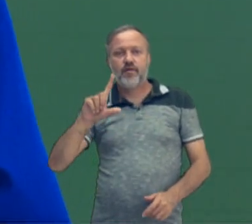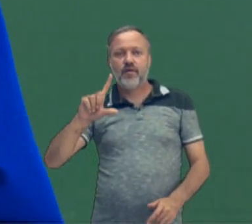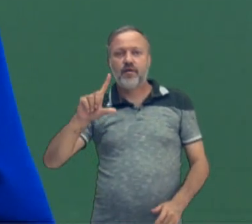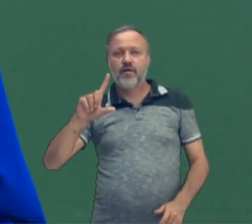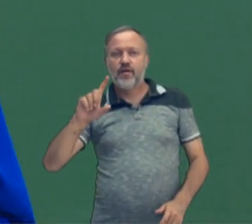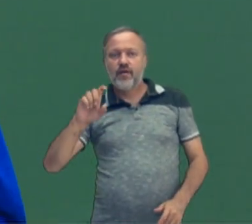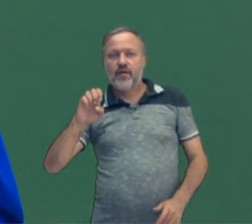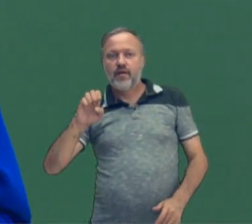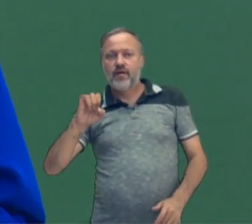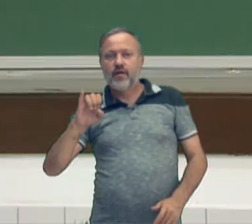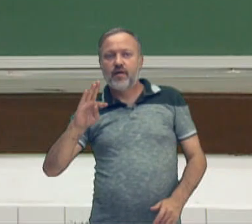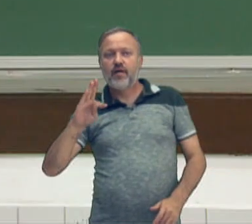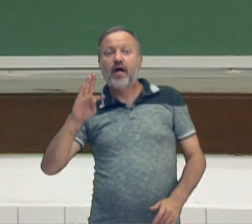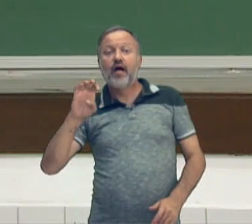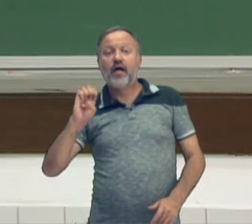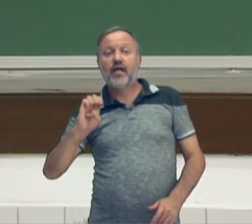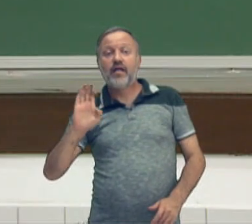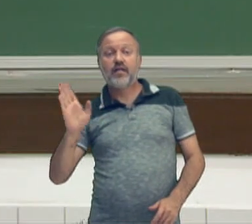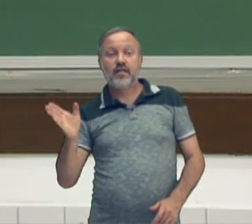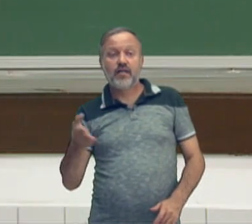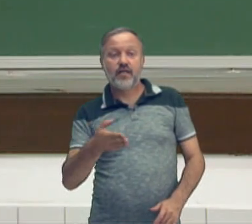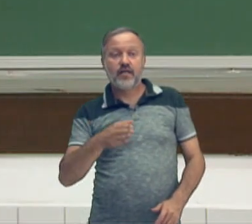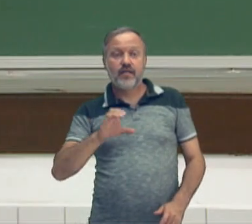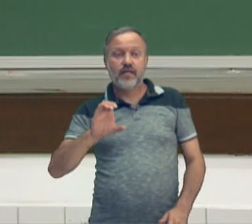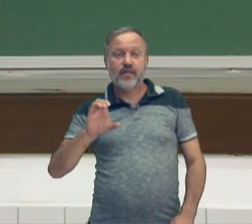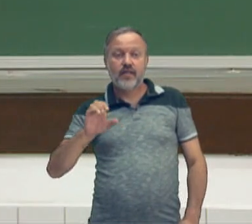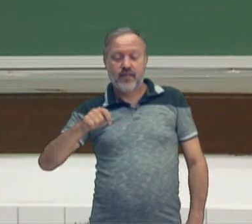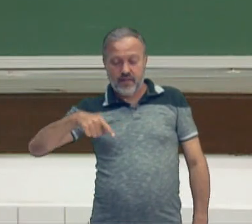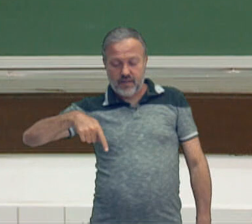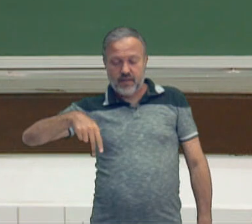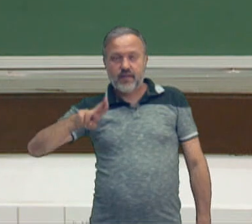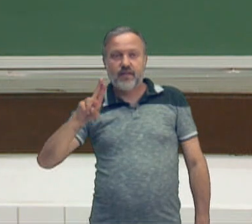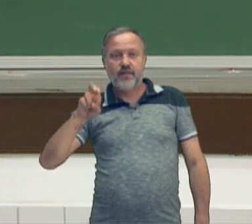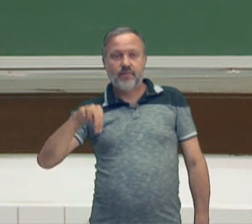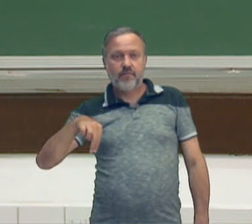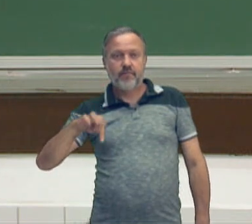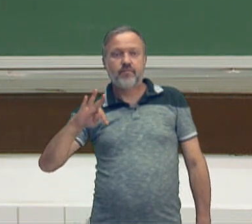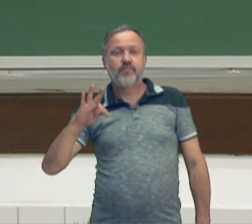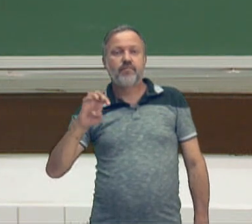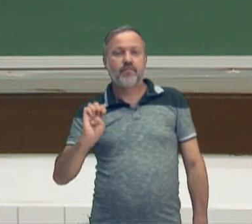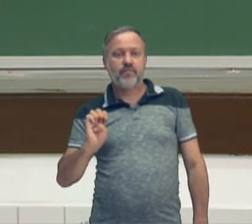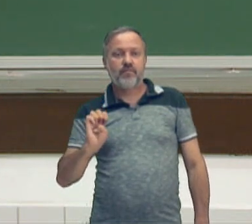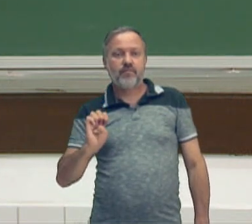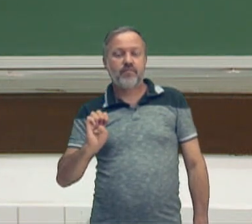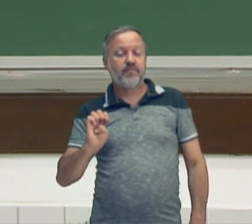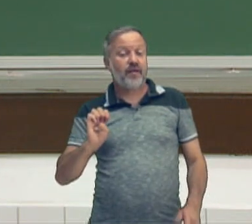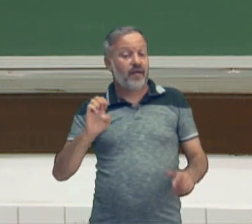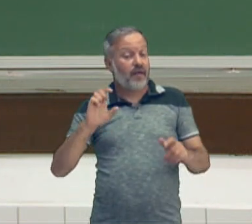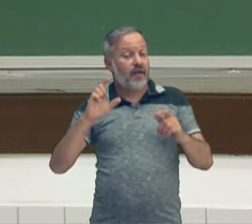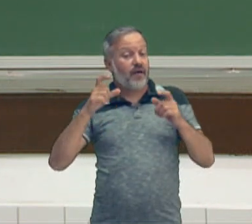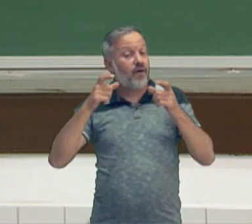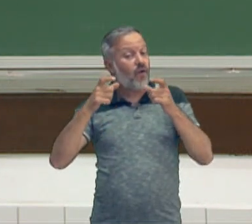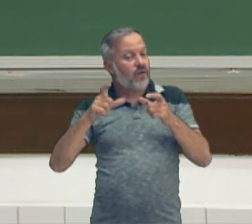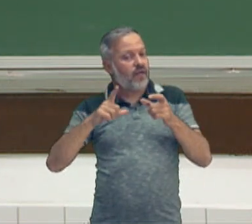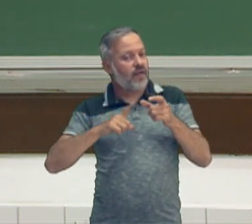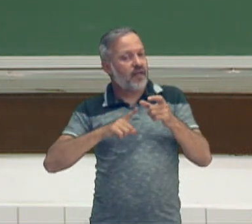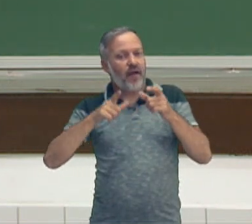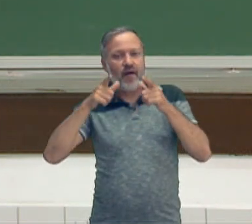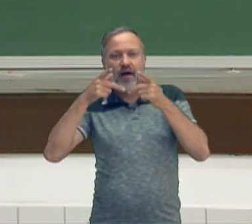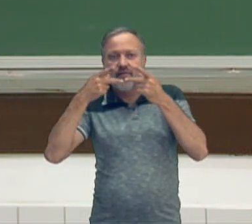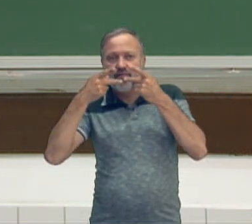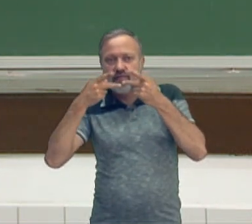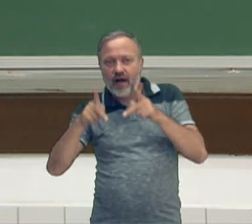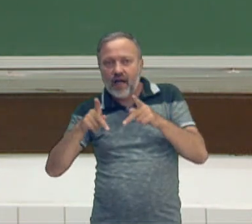Eu, de vez em quando, carrego o R, mas tem outros que já vão falar um R diferente, e